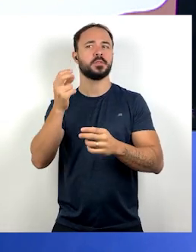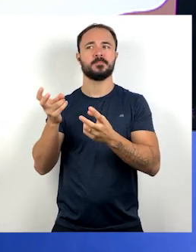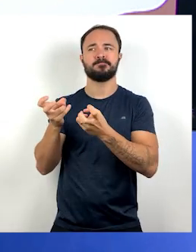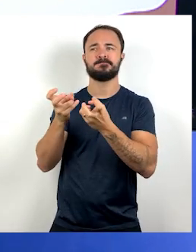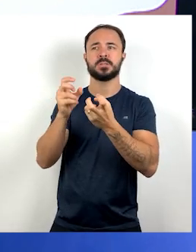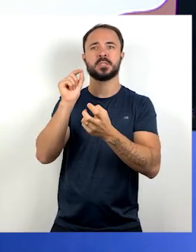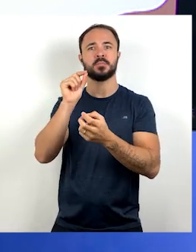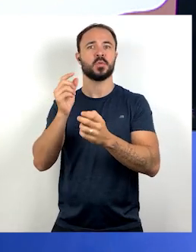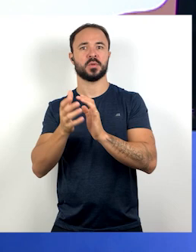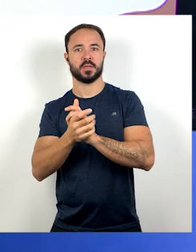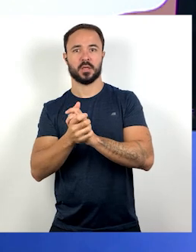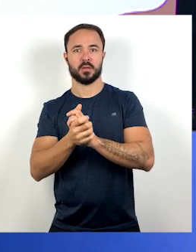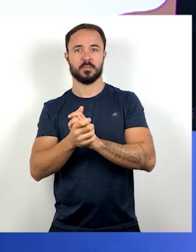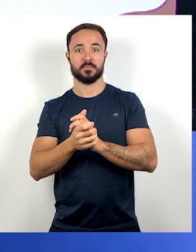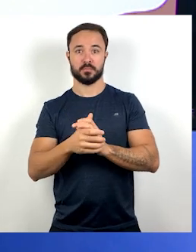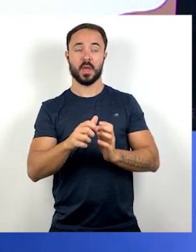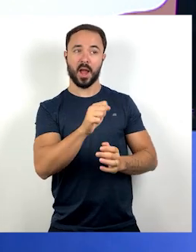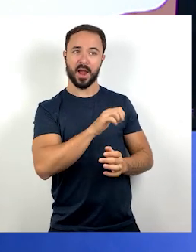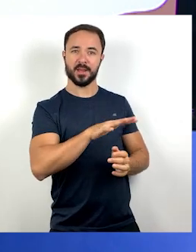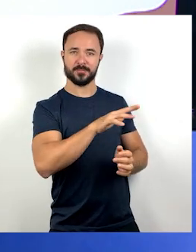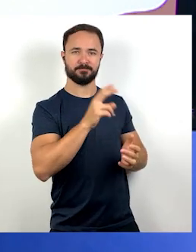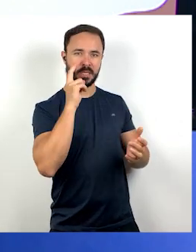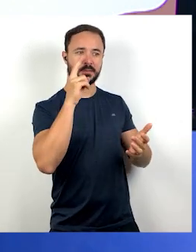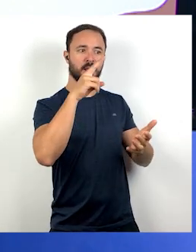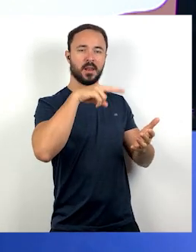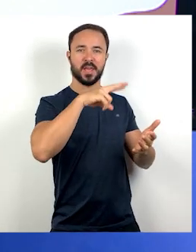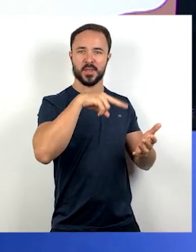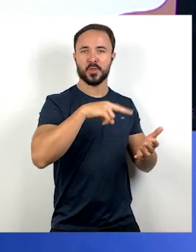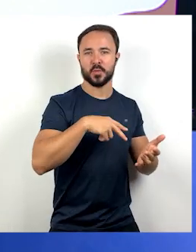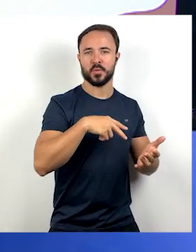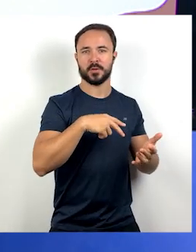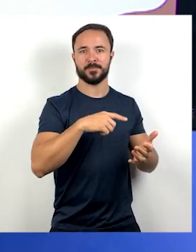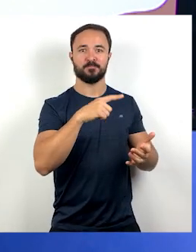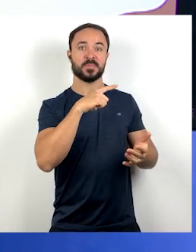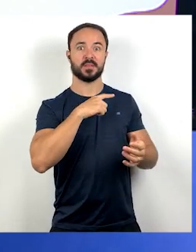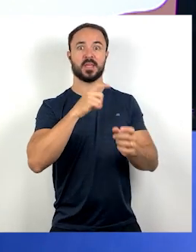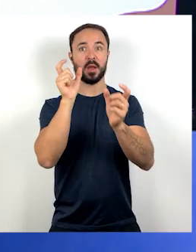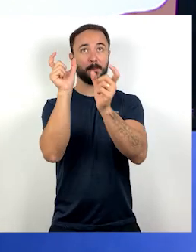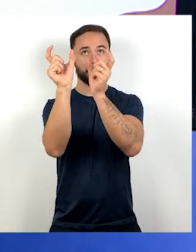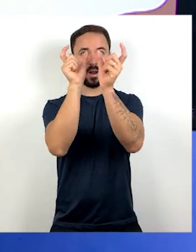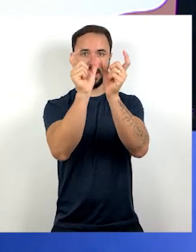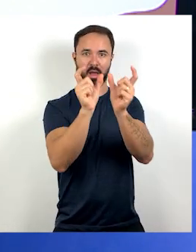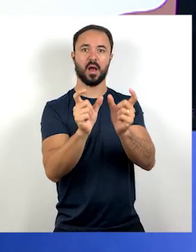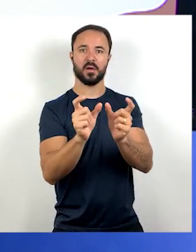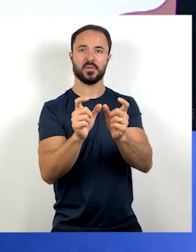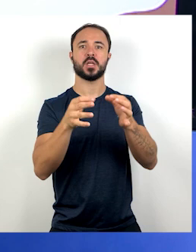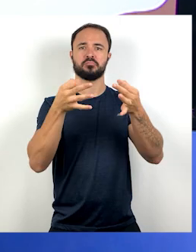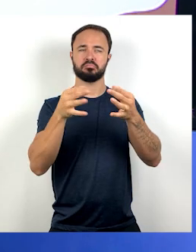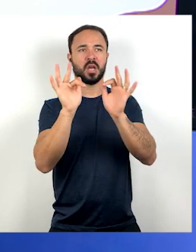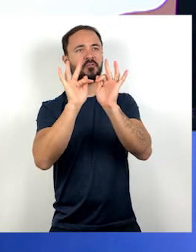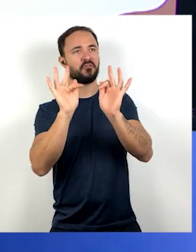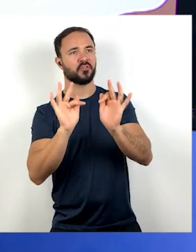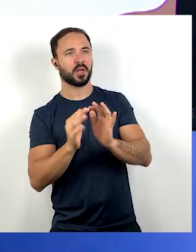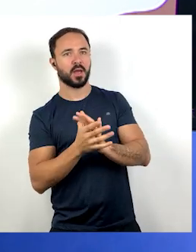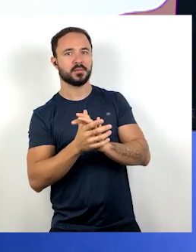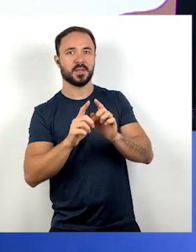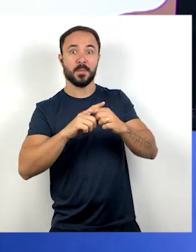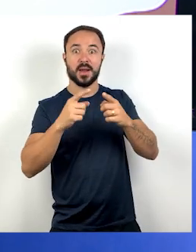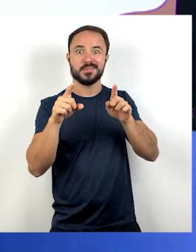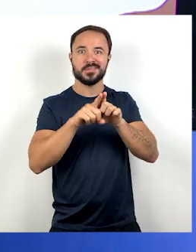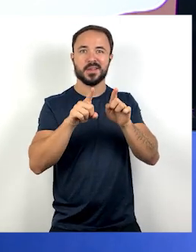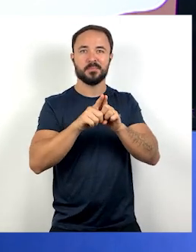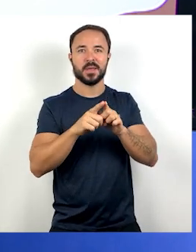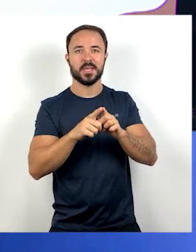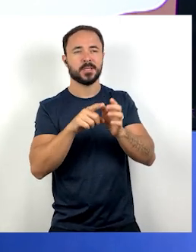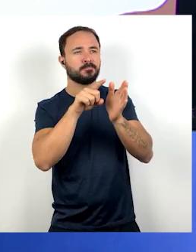você observar nesse tipo de leitura? Não apenas a leitura da palavra, mas também a